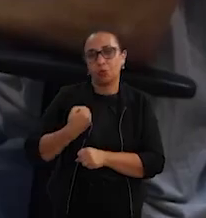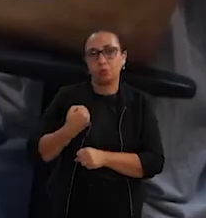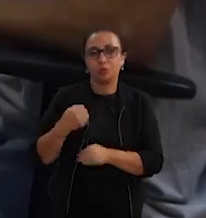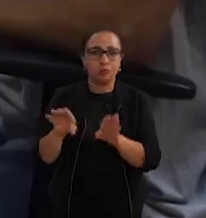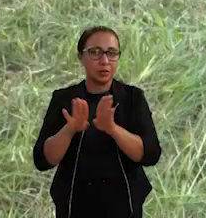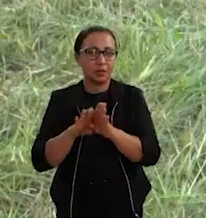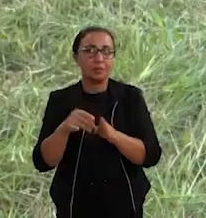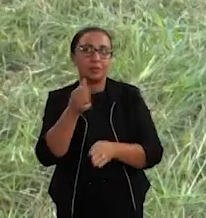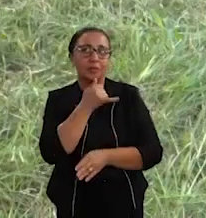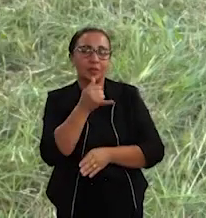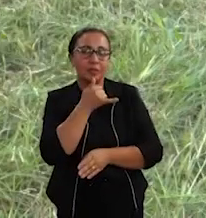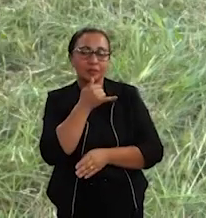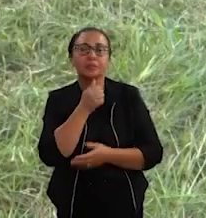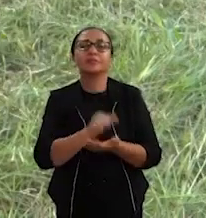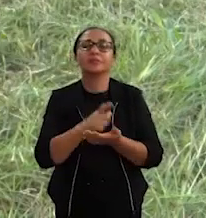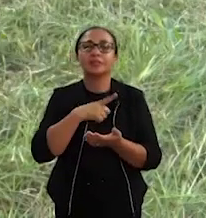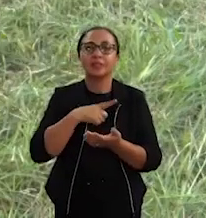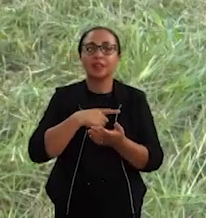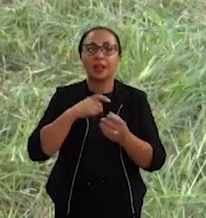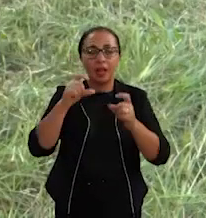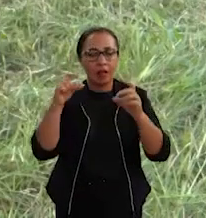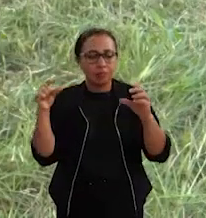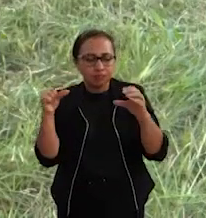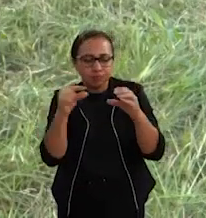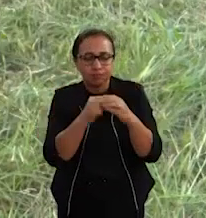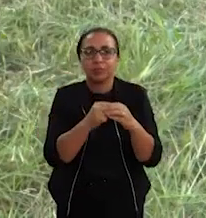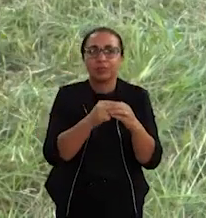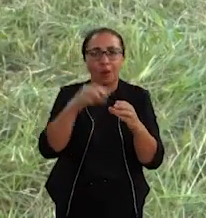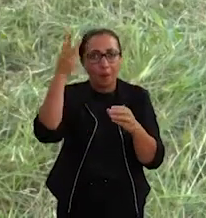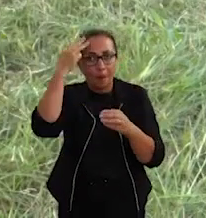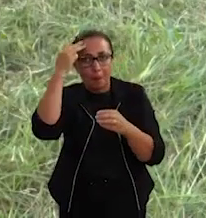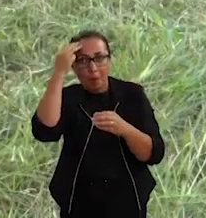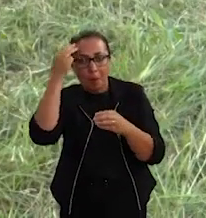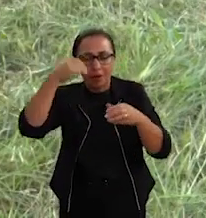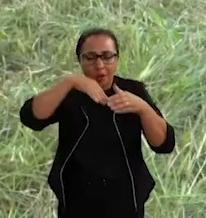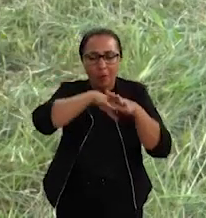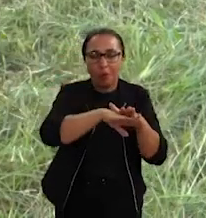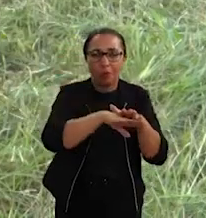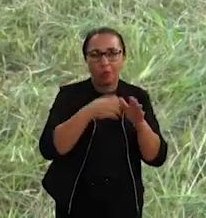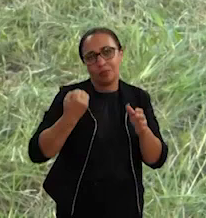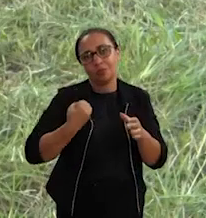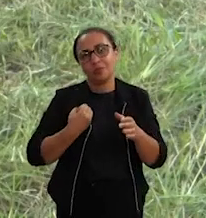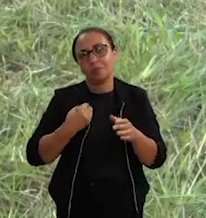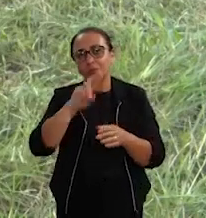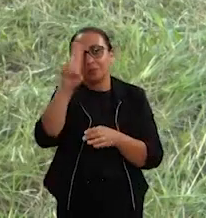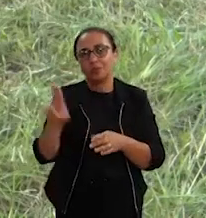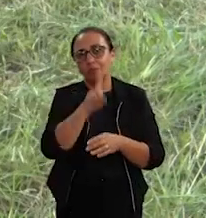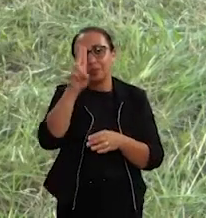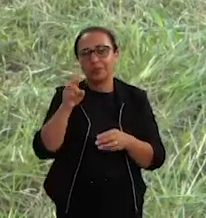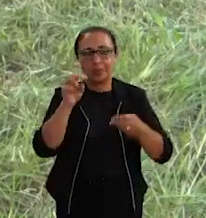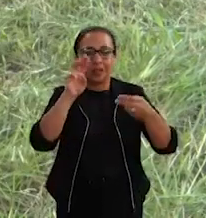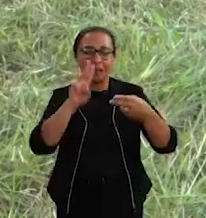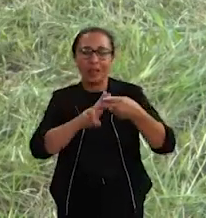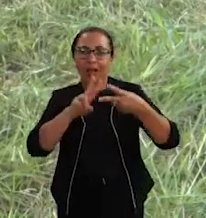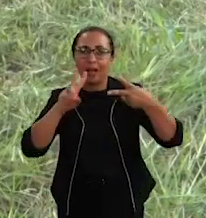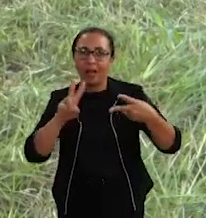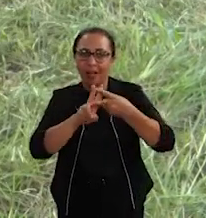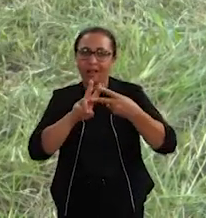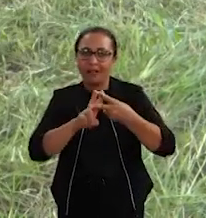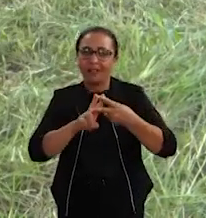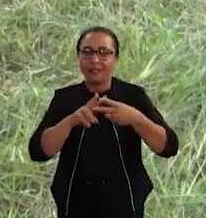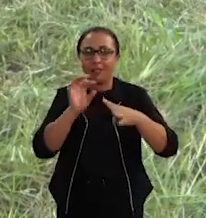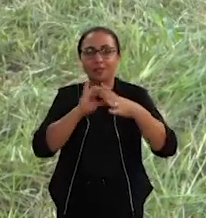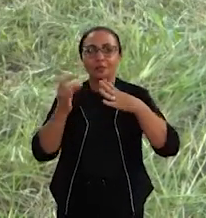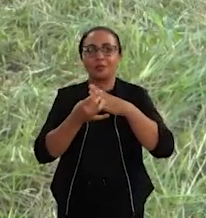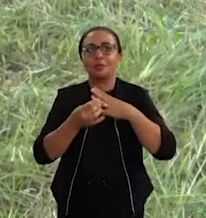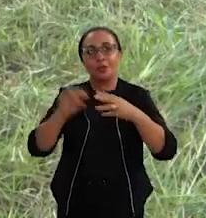os índices, e ele ainda tem um cartão de memória onde que ele armazena esses dados e, usando a rede